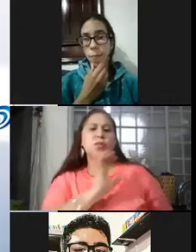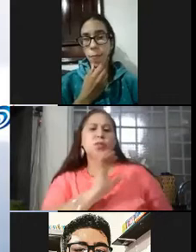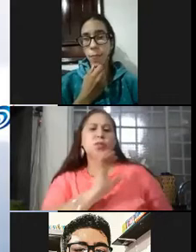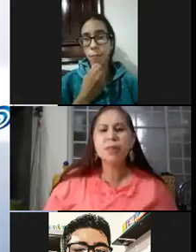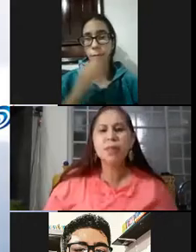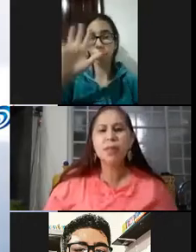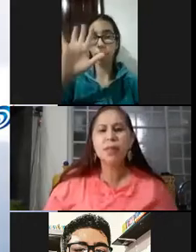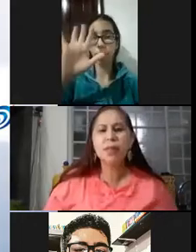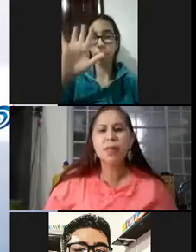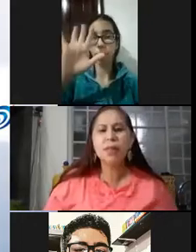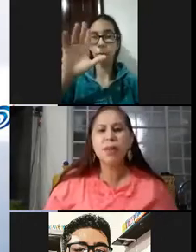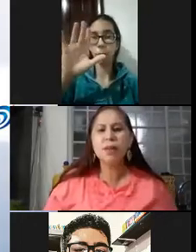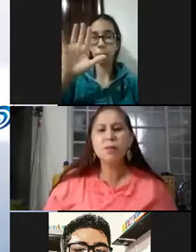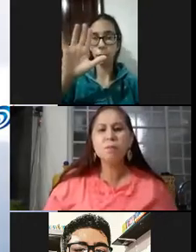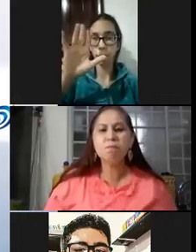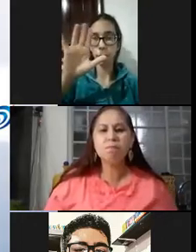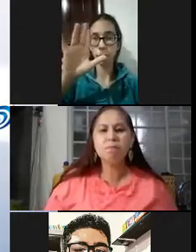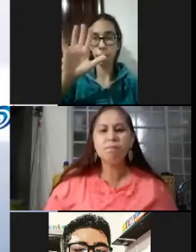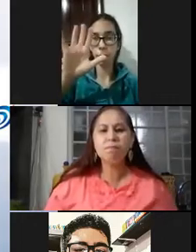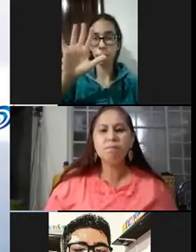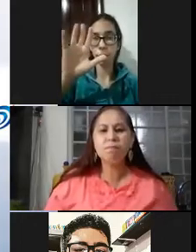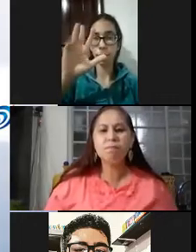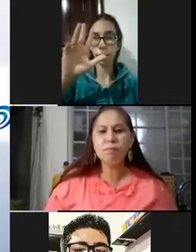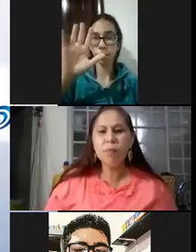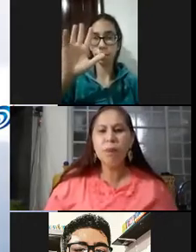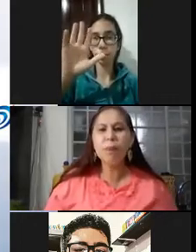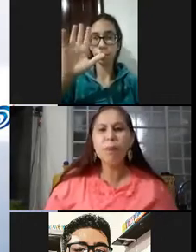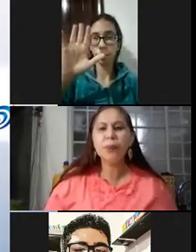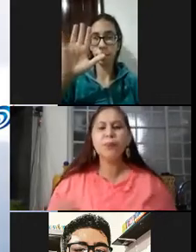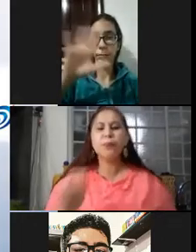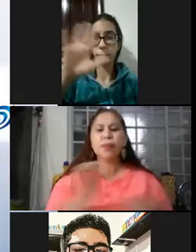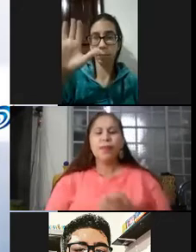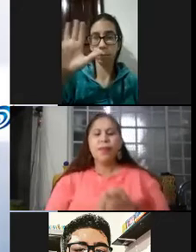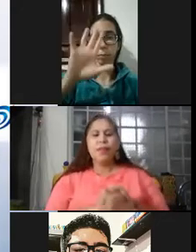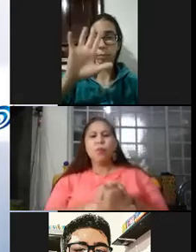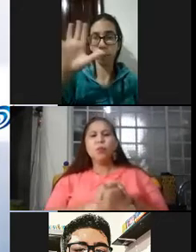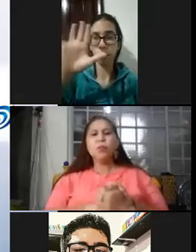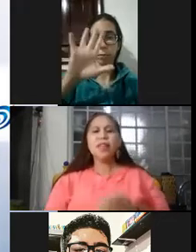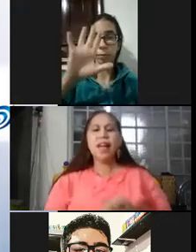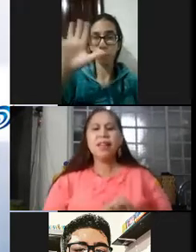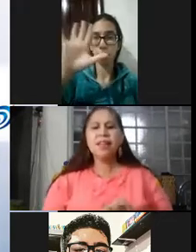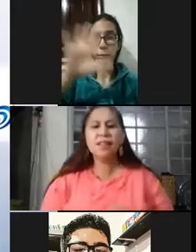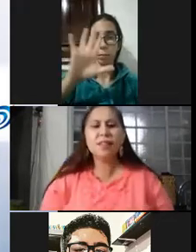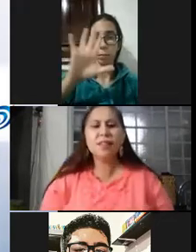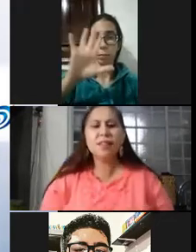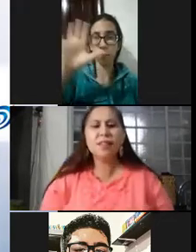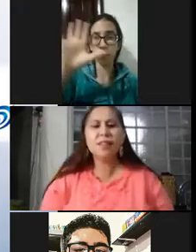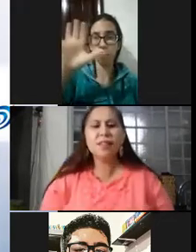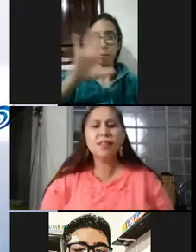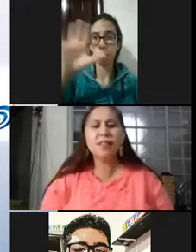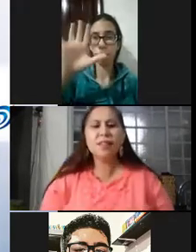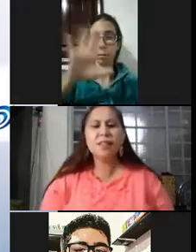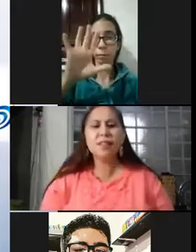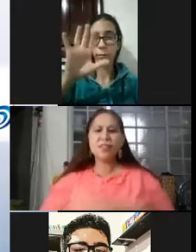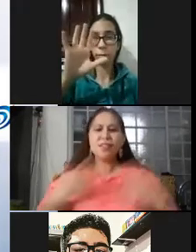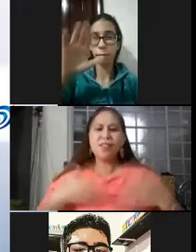dentro da Libras, né? No caso. Oi, mãe. Pronto. Último slide dessa sessão. Quando digo